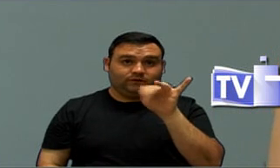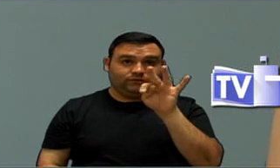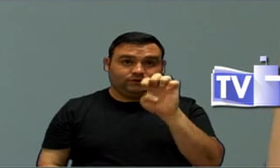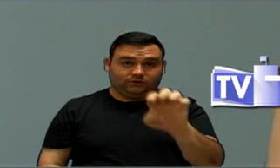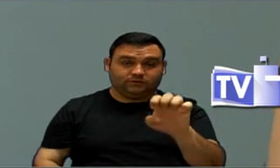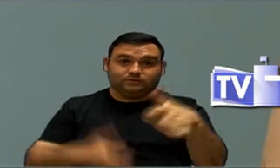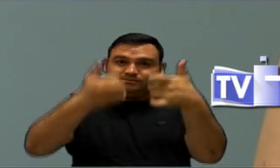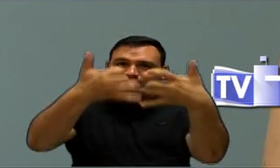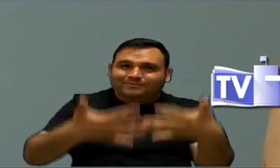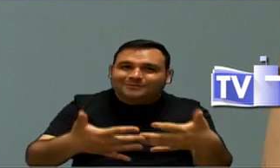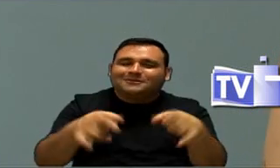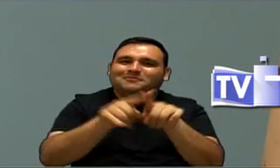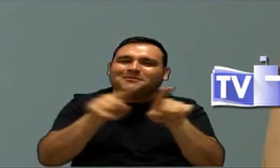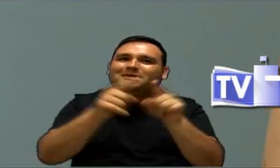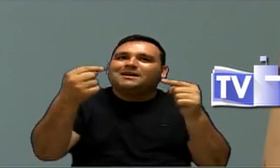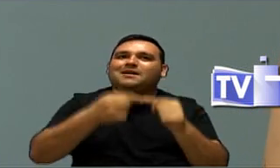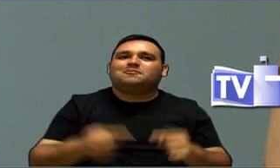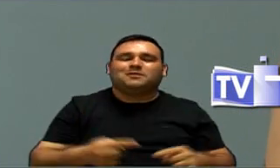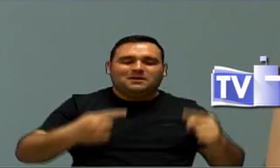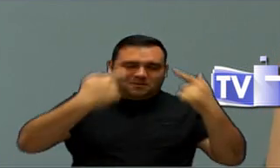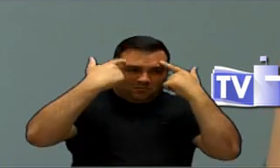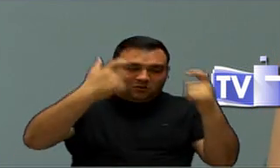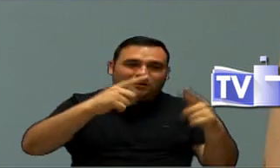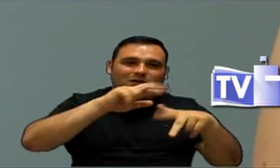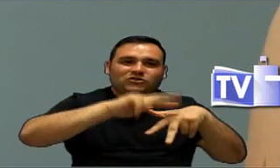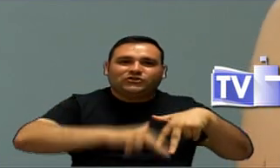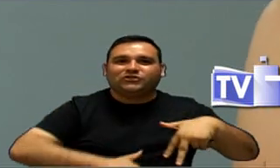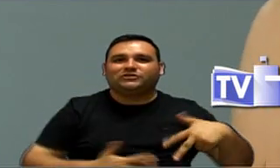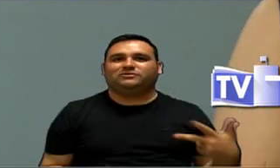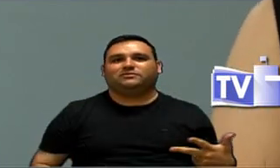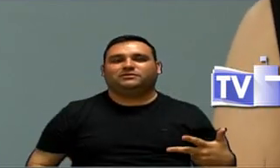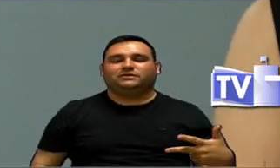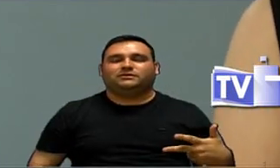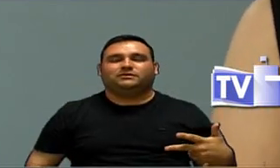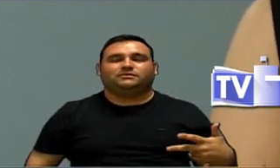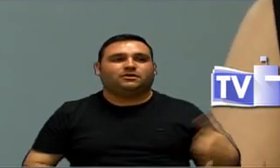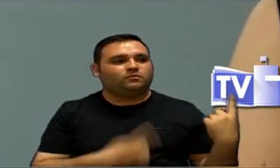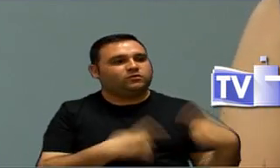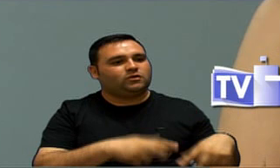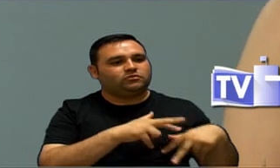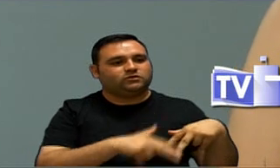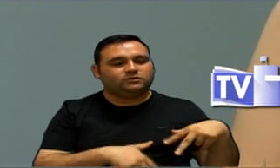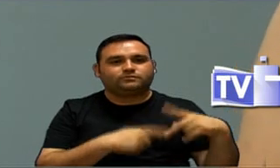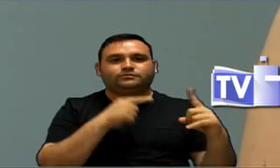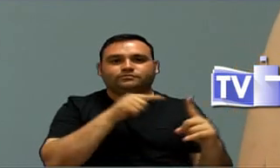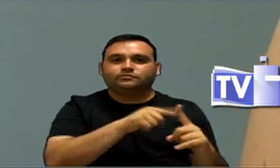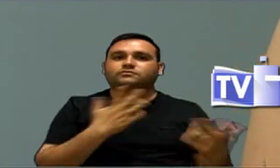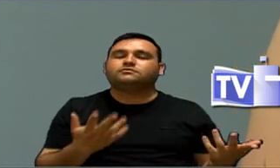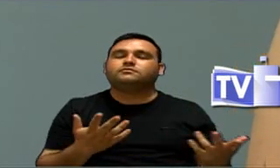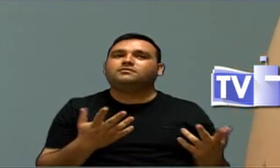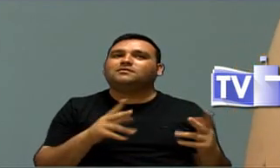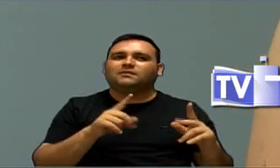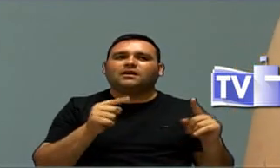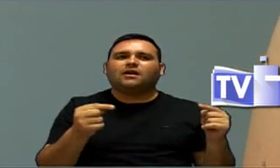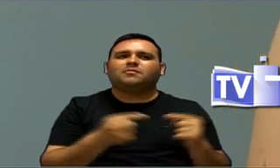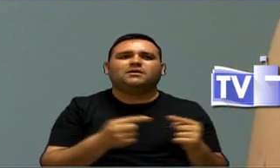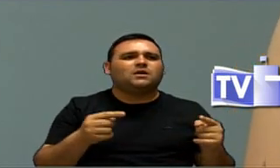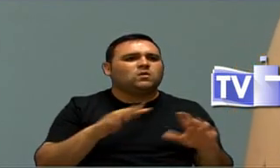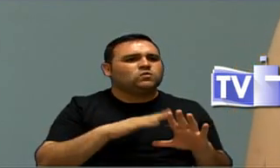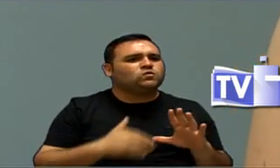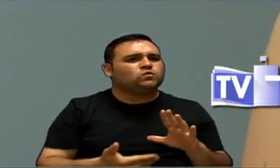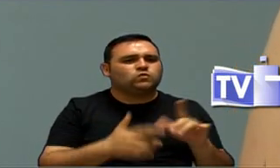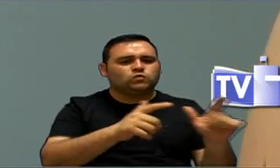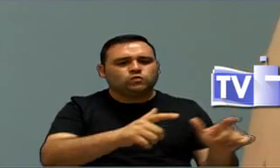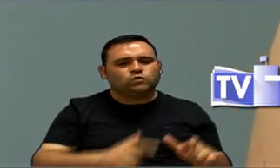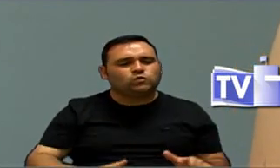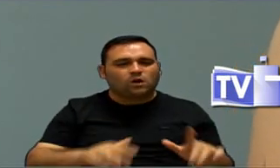comentar exatamente isso com relação à violência de gênero, que ela vai se dar em todos os